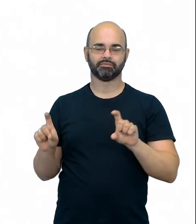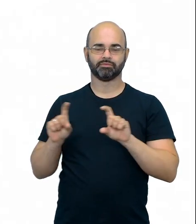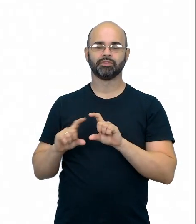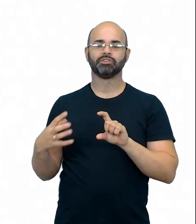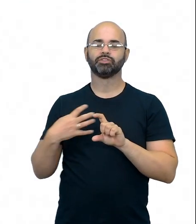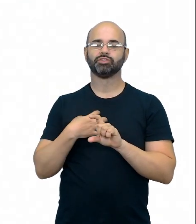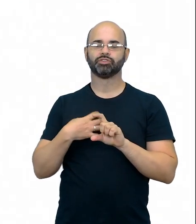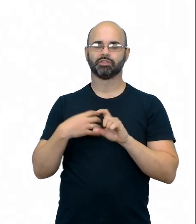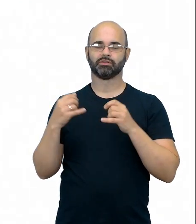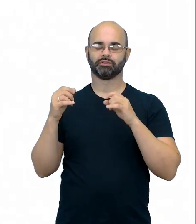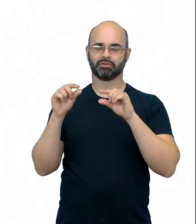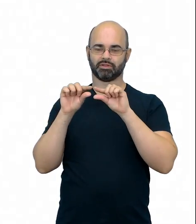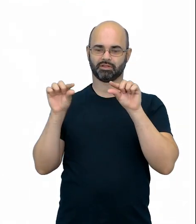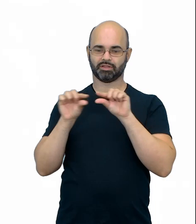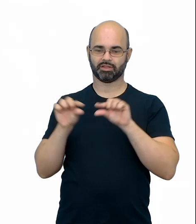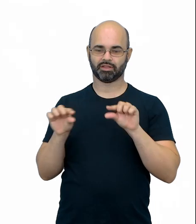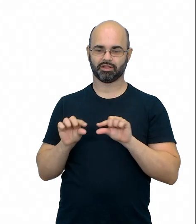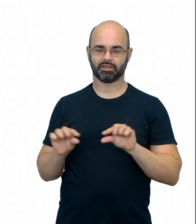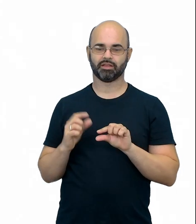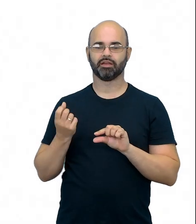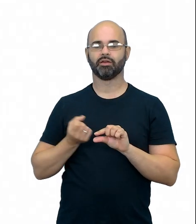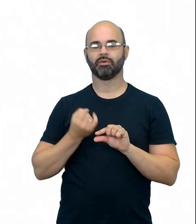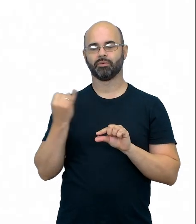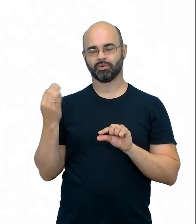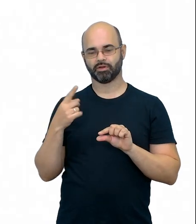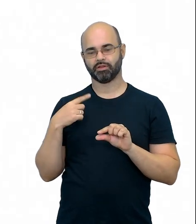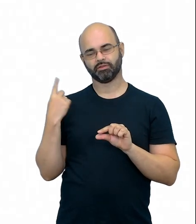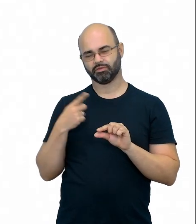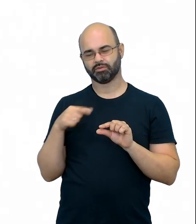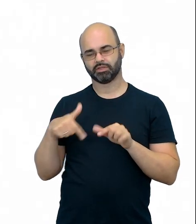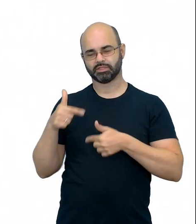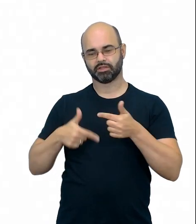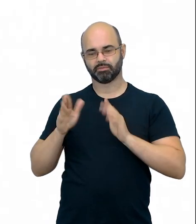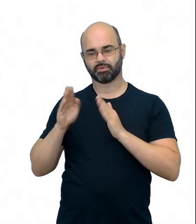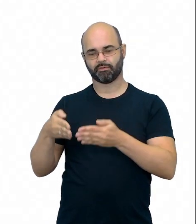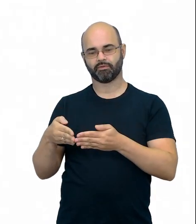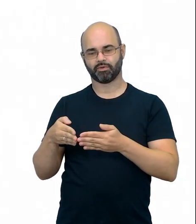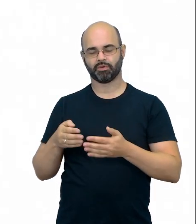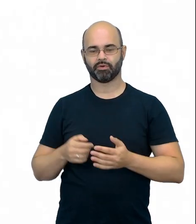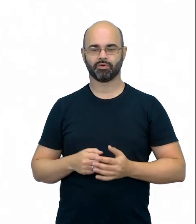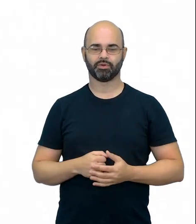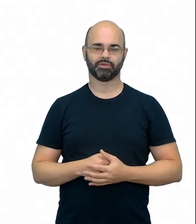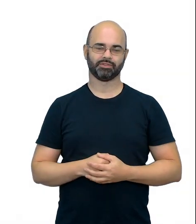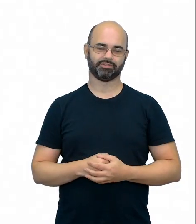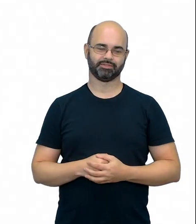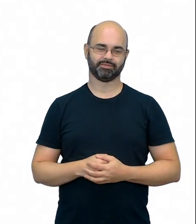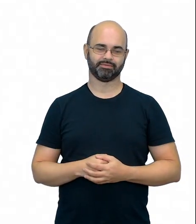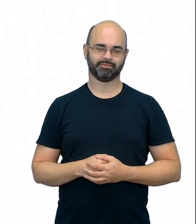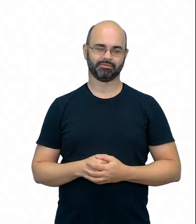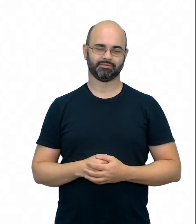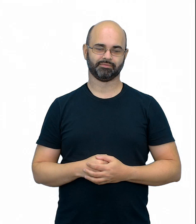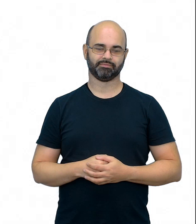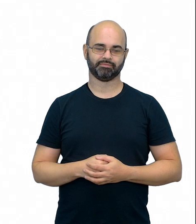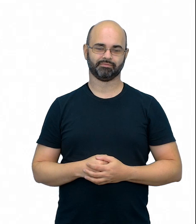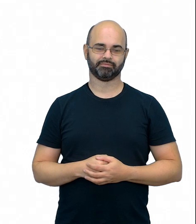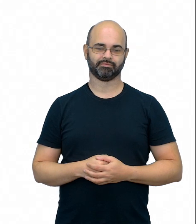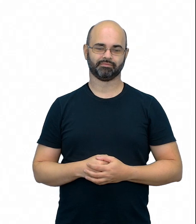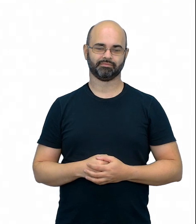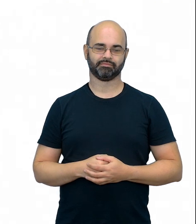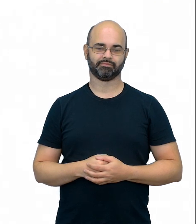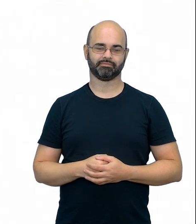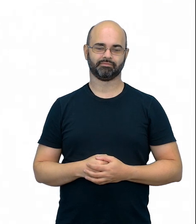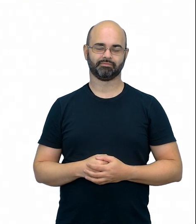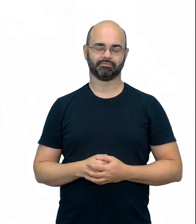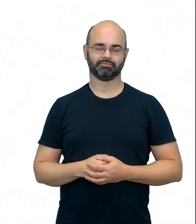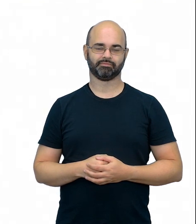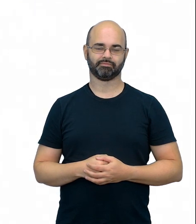da oralidade mesmo, que é o que nós vamos focar nesse trabalho, né? E mostrar para eles também, é